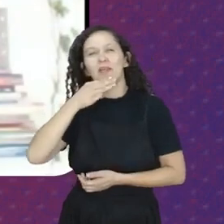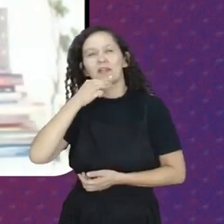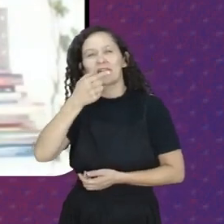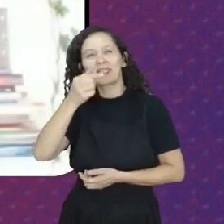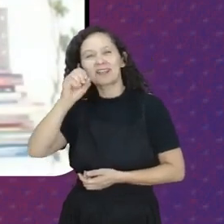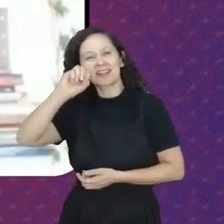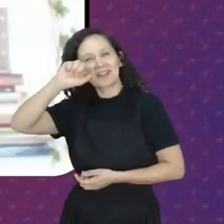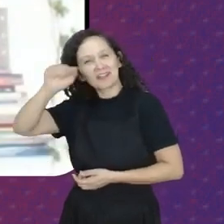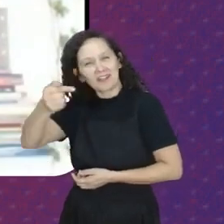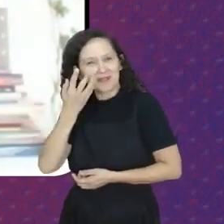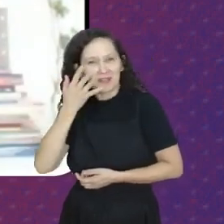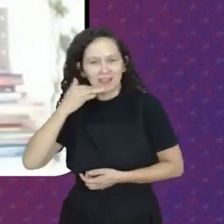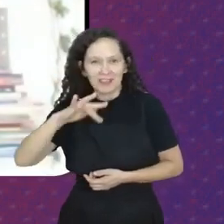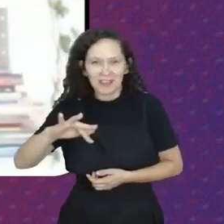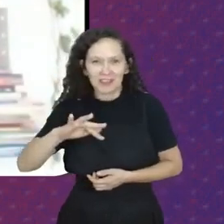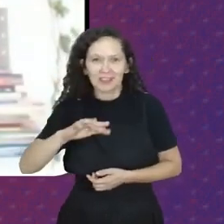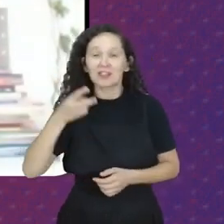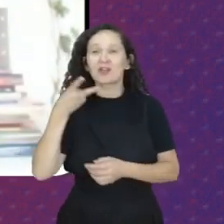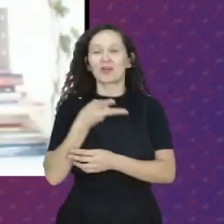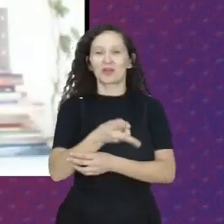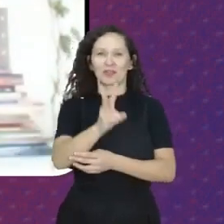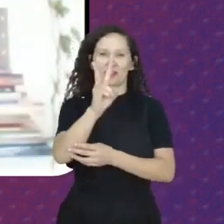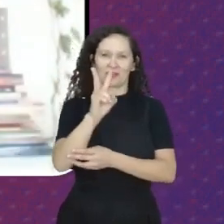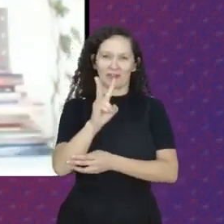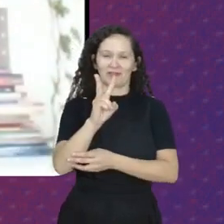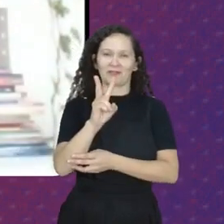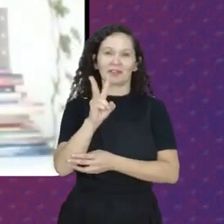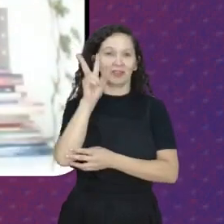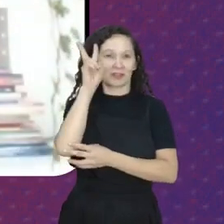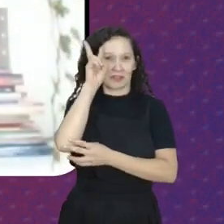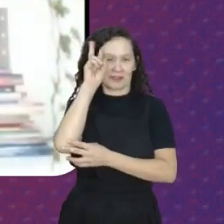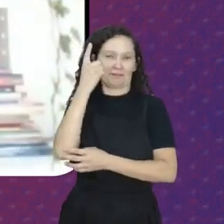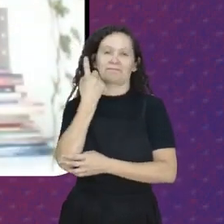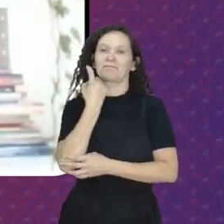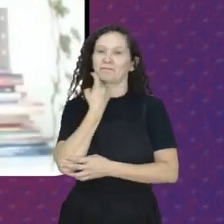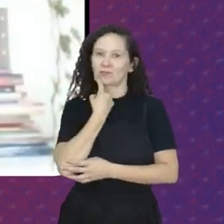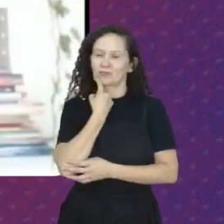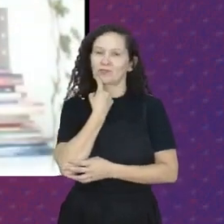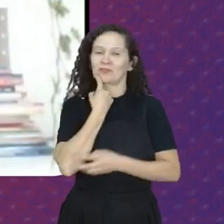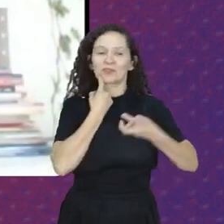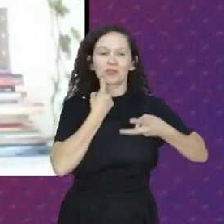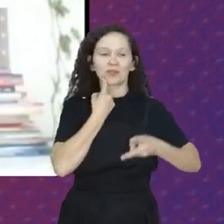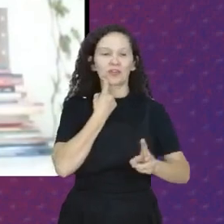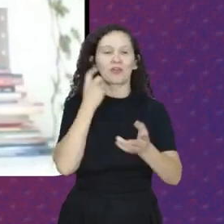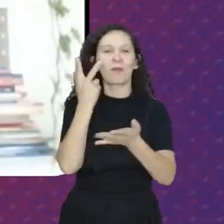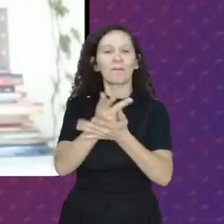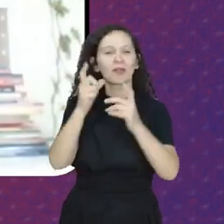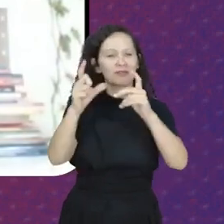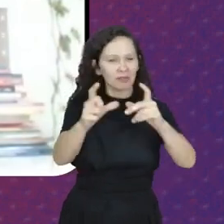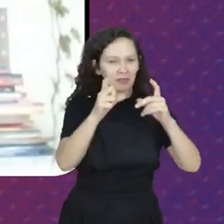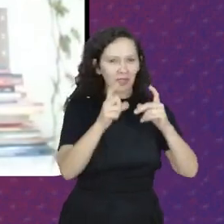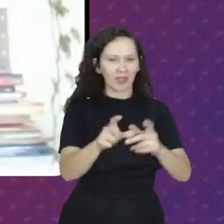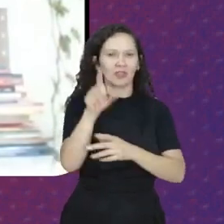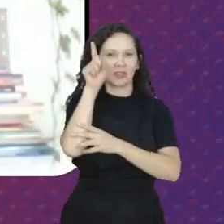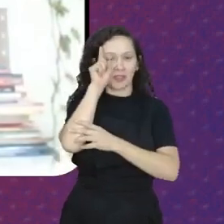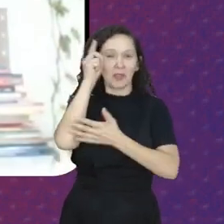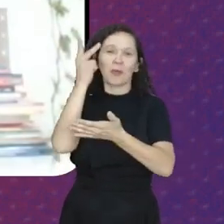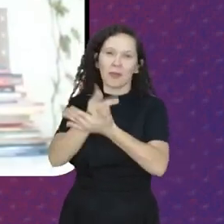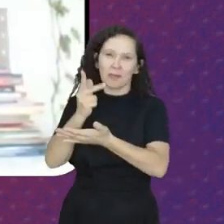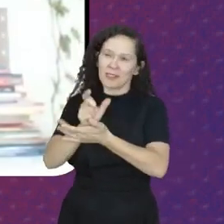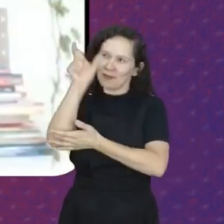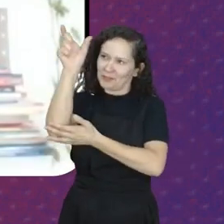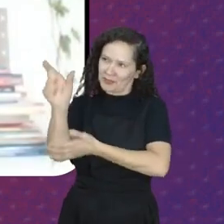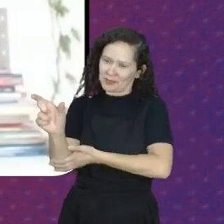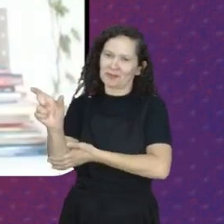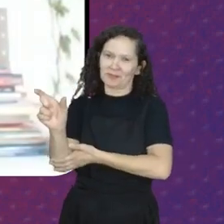8.700.000 dessas crianças permaneciam de segunda a sexta-feira no mesmo local, com a mesma